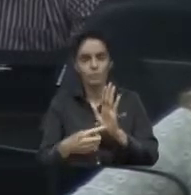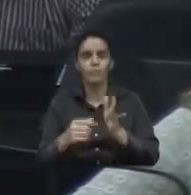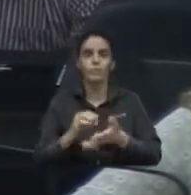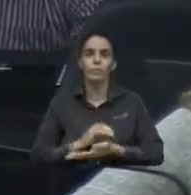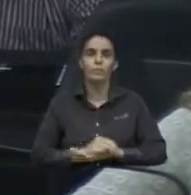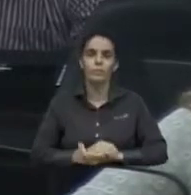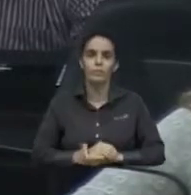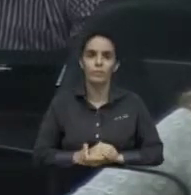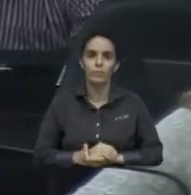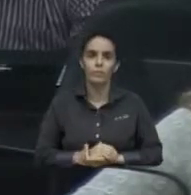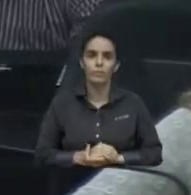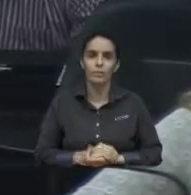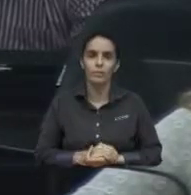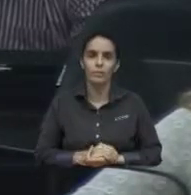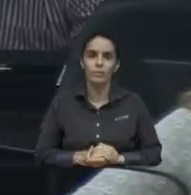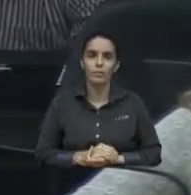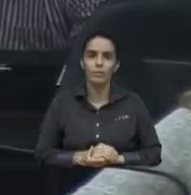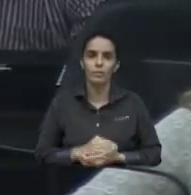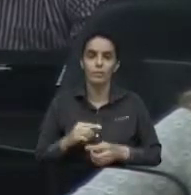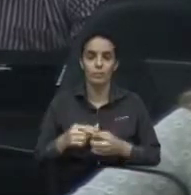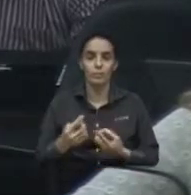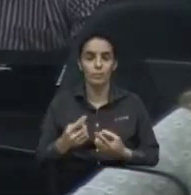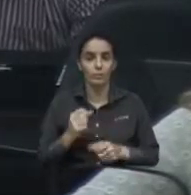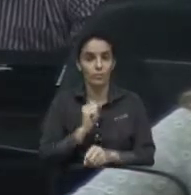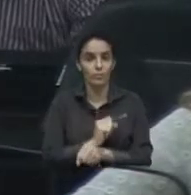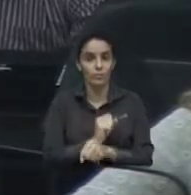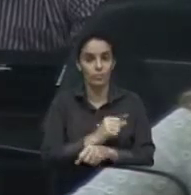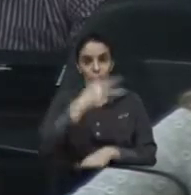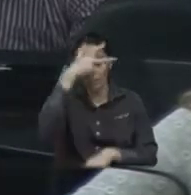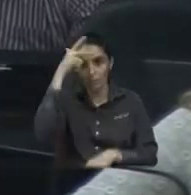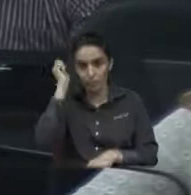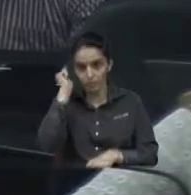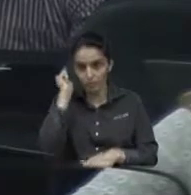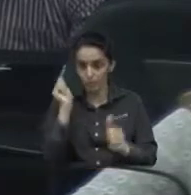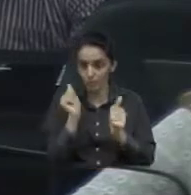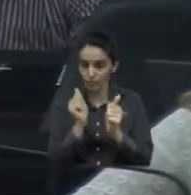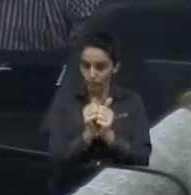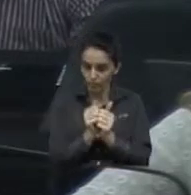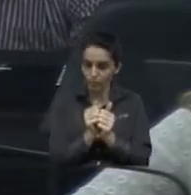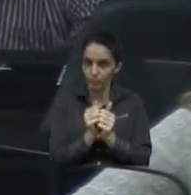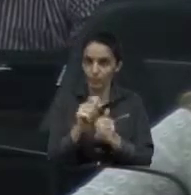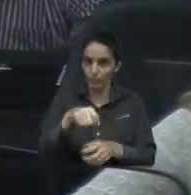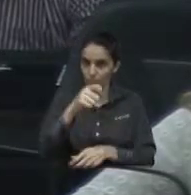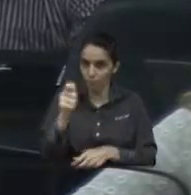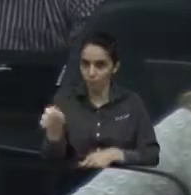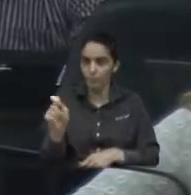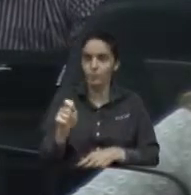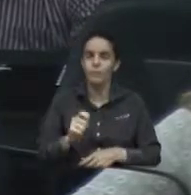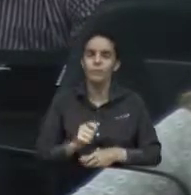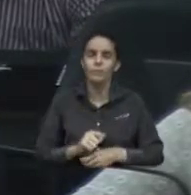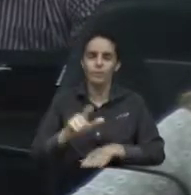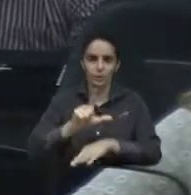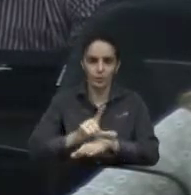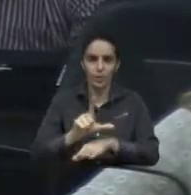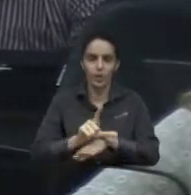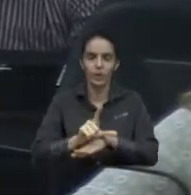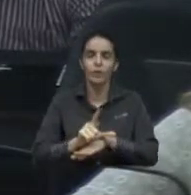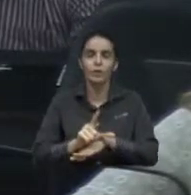apresentávamos. Mas como não é, vamos ceder para o executivo para que ele, junto com a associação comercial,